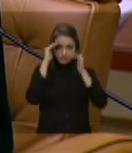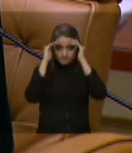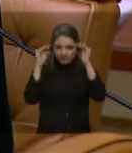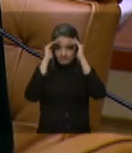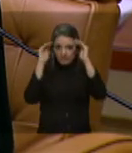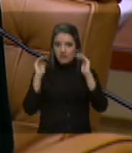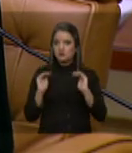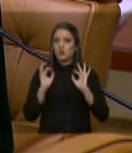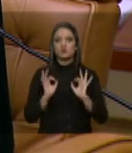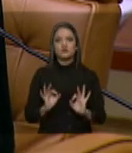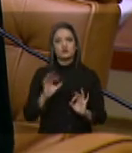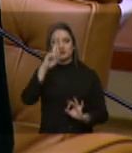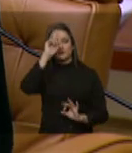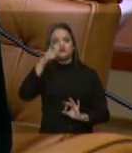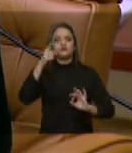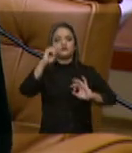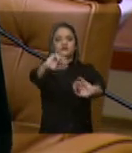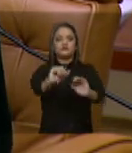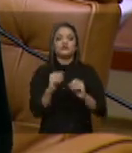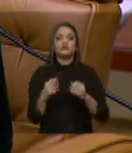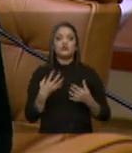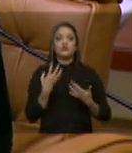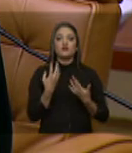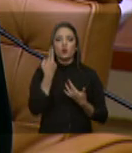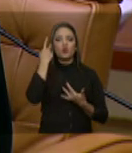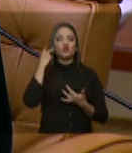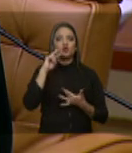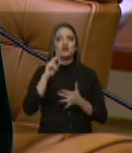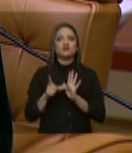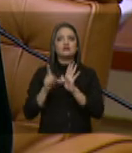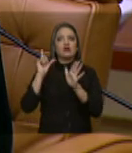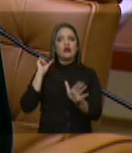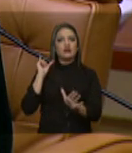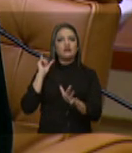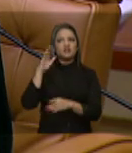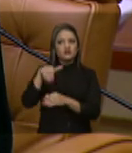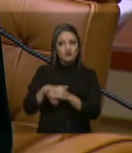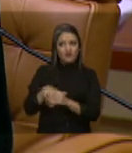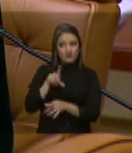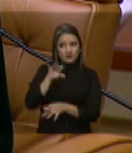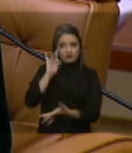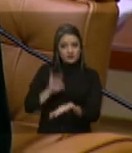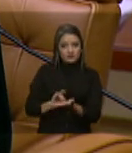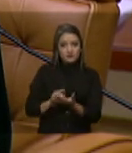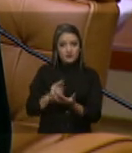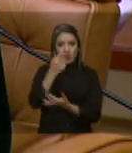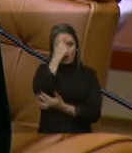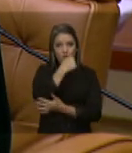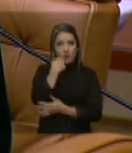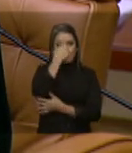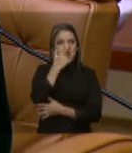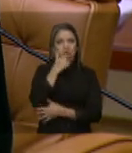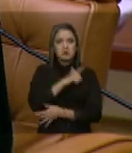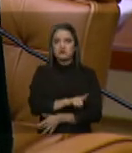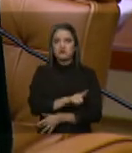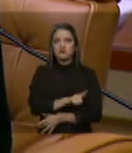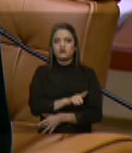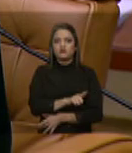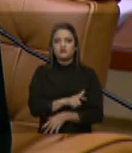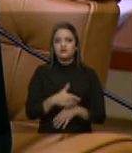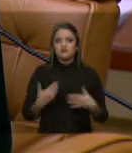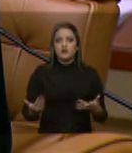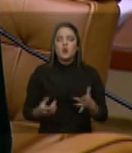48 horas antes do primeiro e segundo turno sim uma hora o que falavam que era impossível é